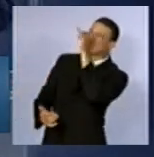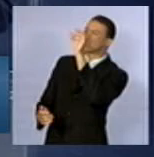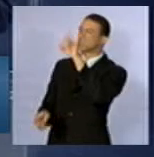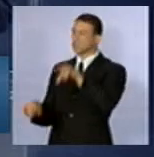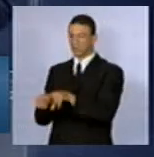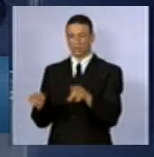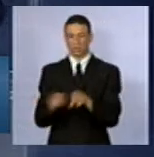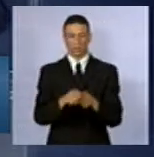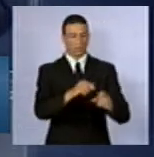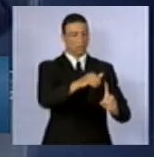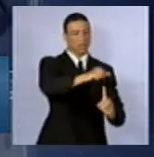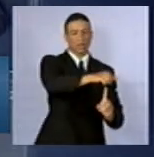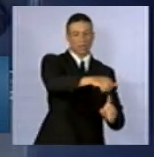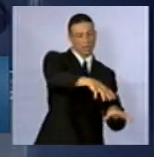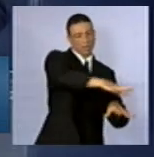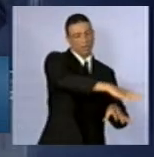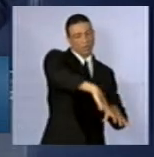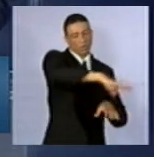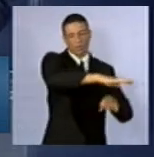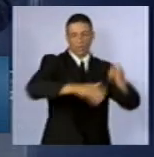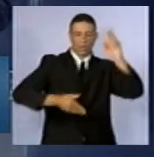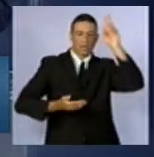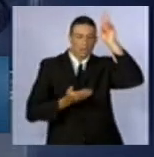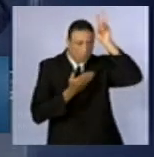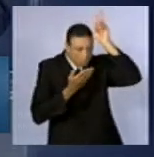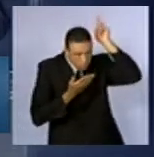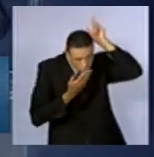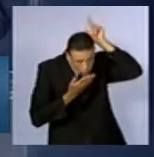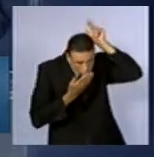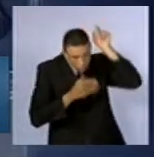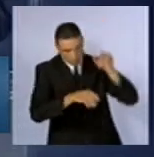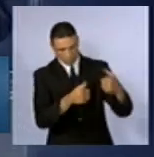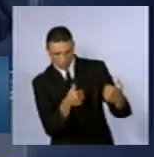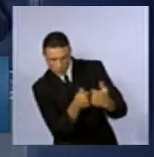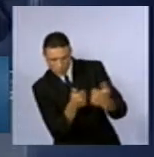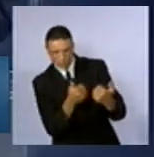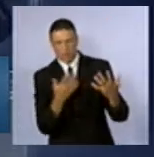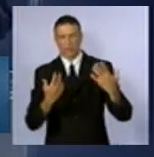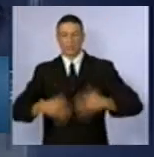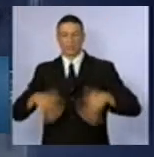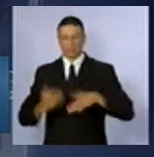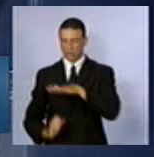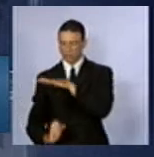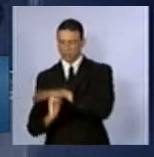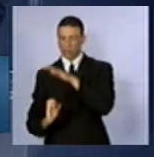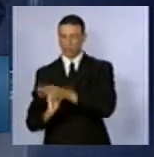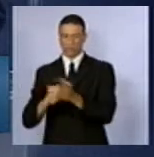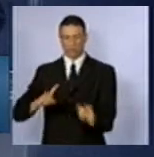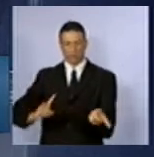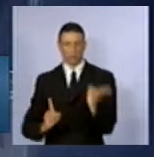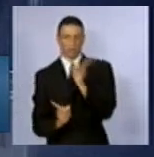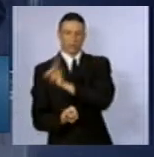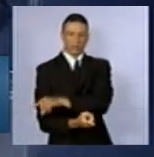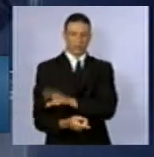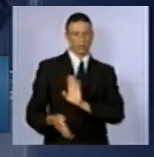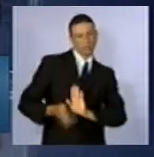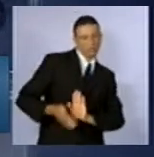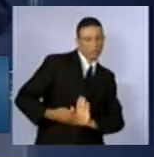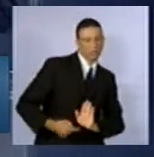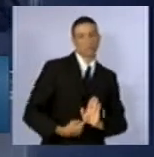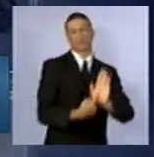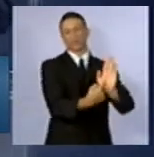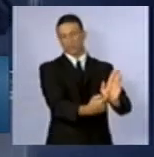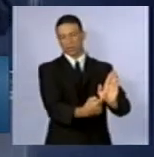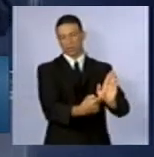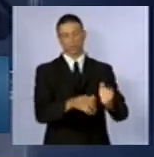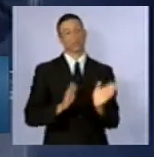reservas indí é muito difícil e que existem contrapartida das empresas de darem eh fazerem